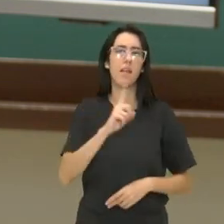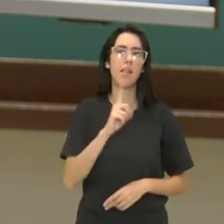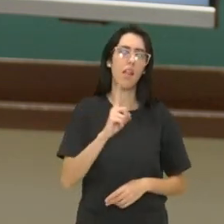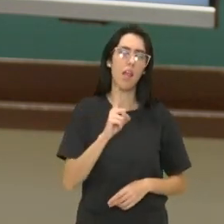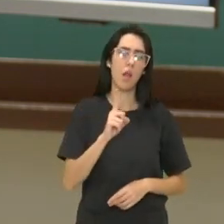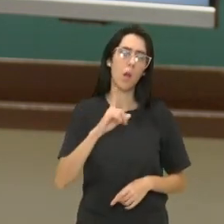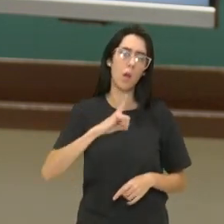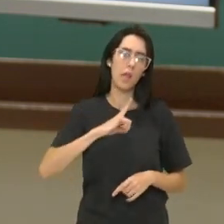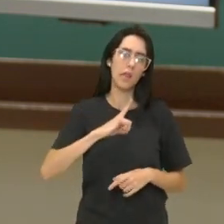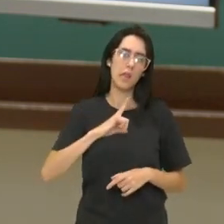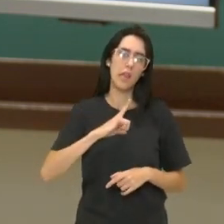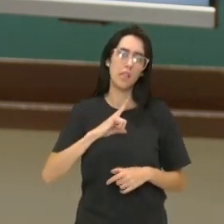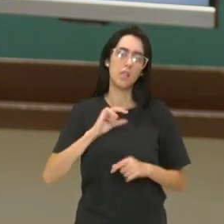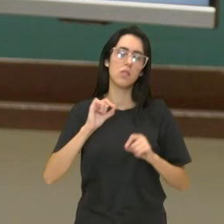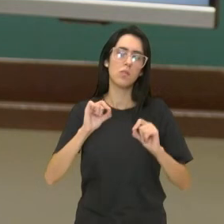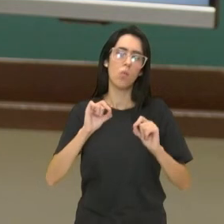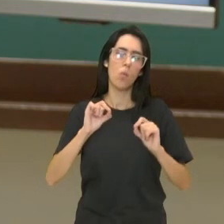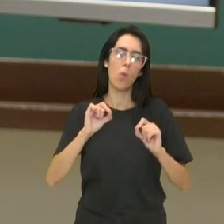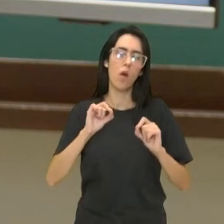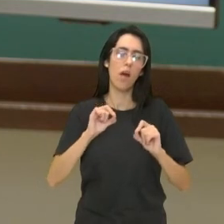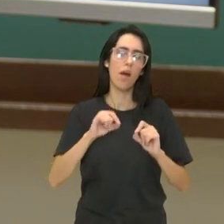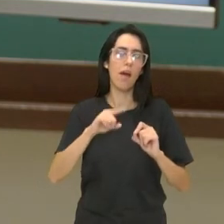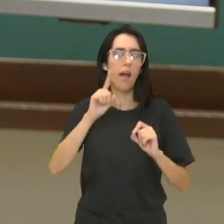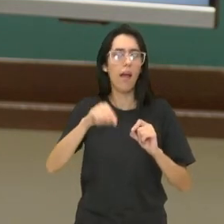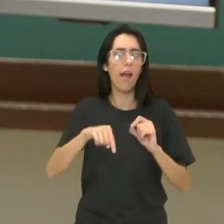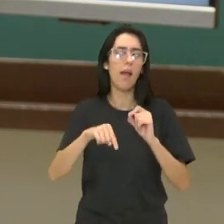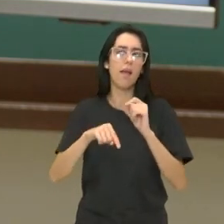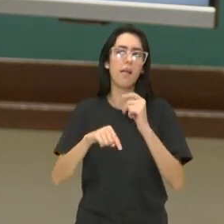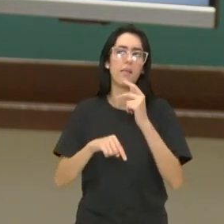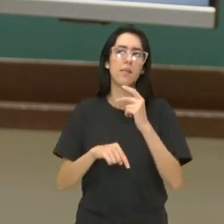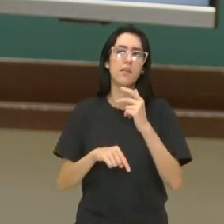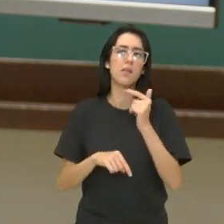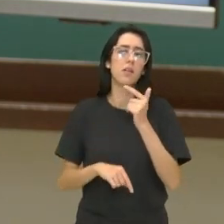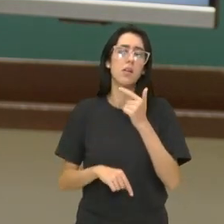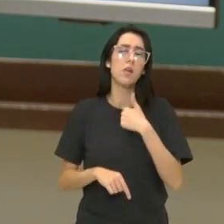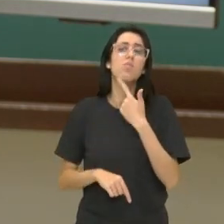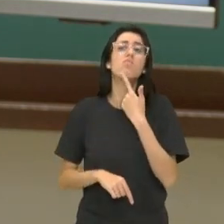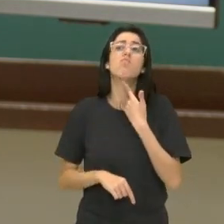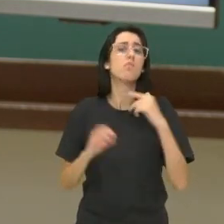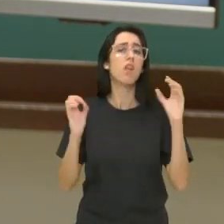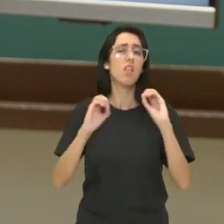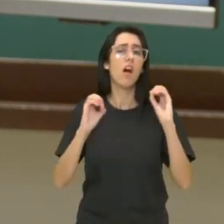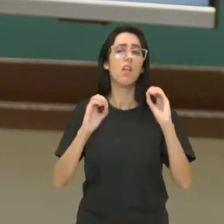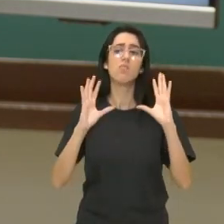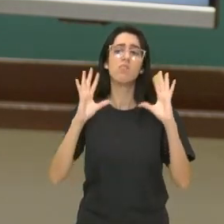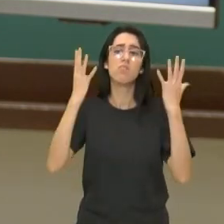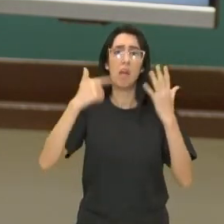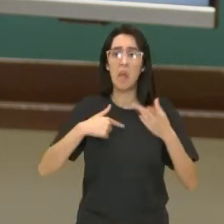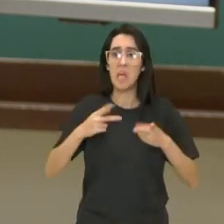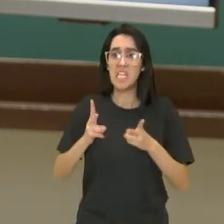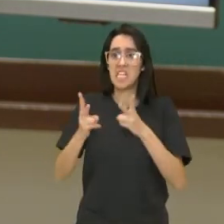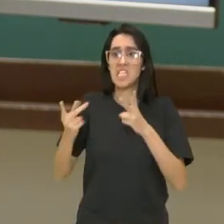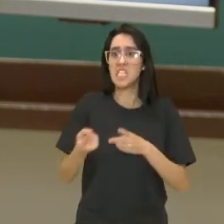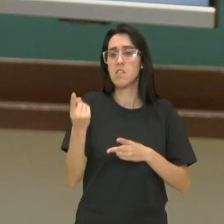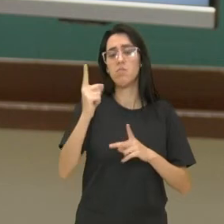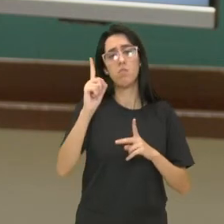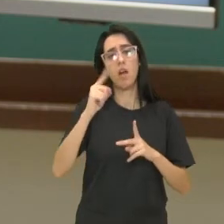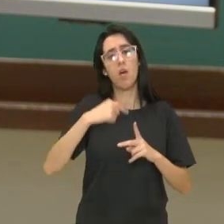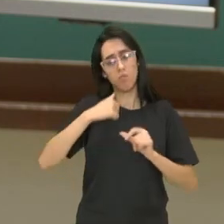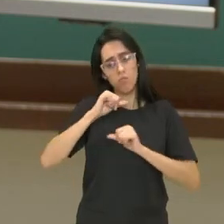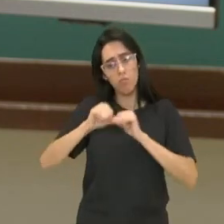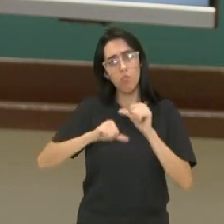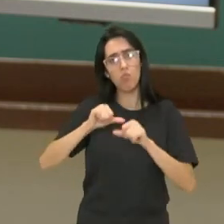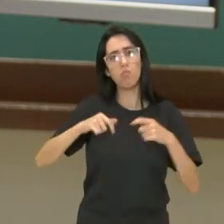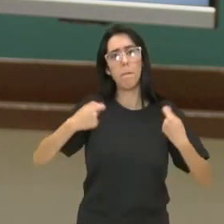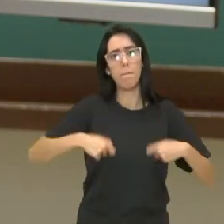Ele é algo que é involuntário e eu não vou ficar para sempre naquele estado de